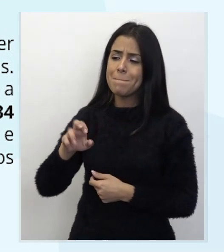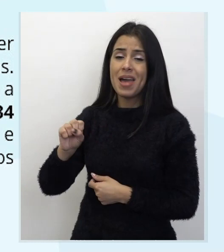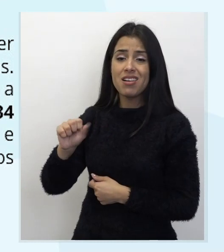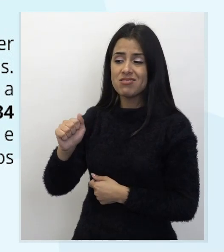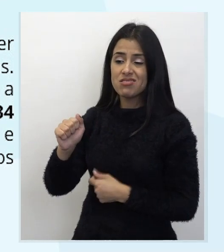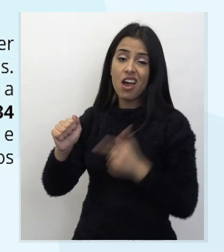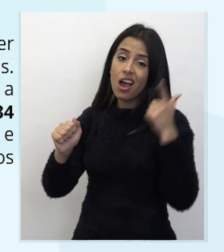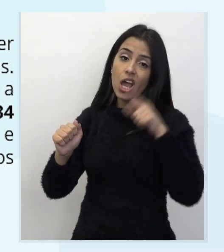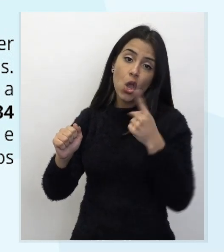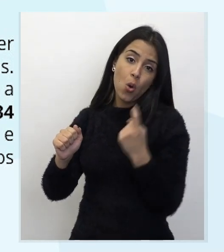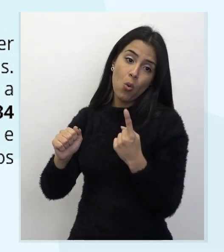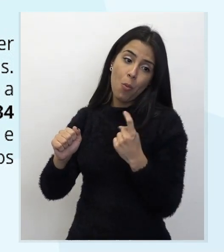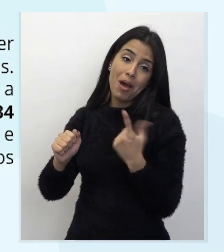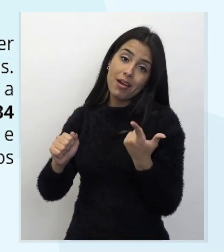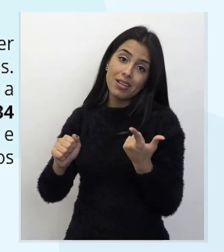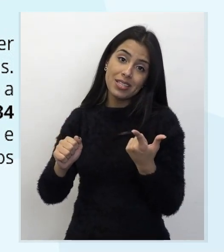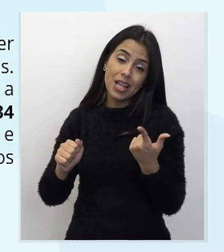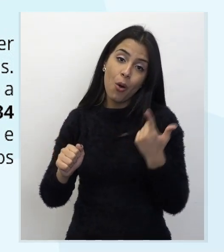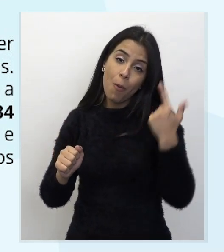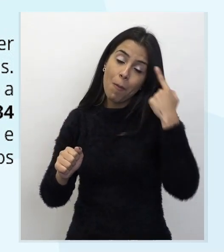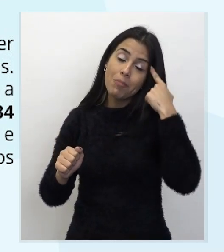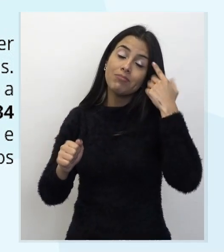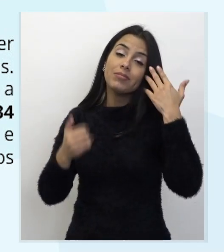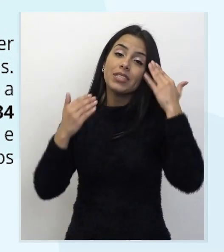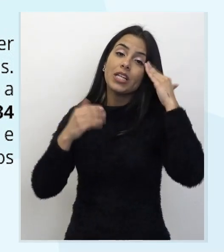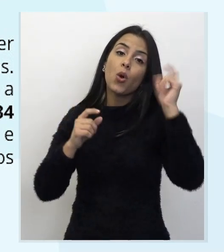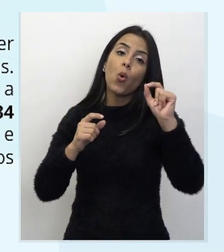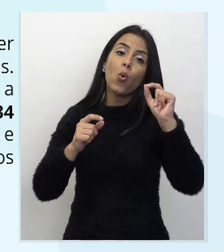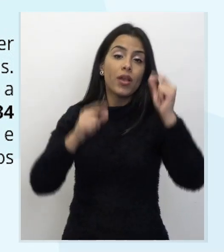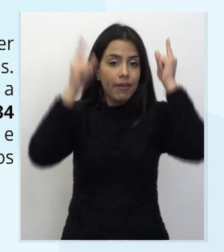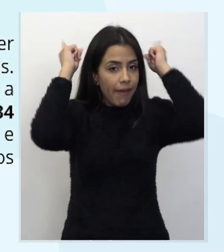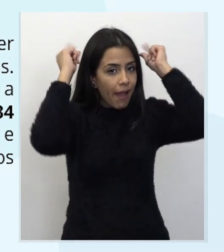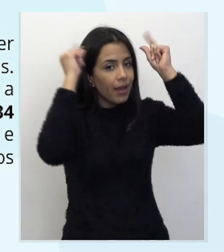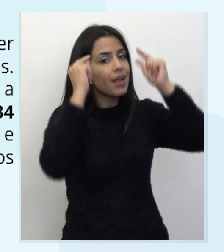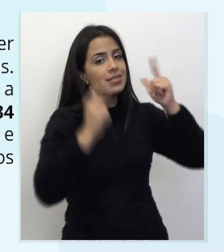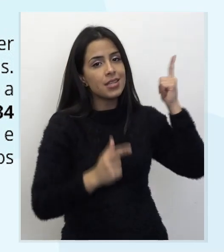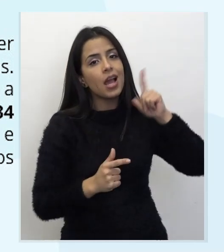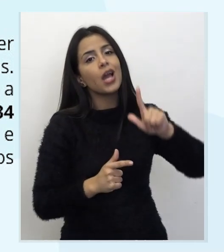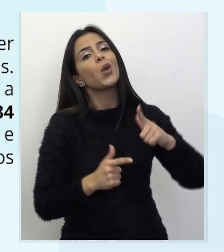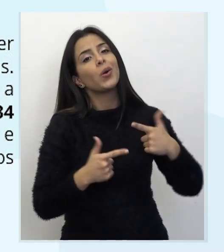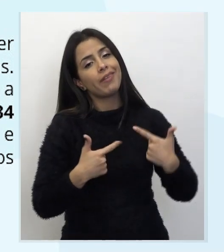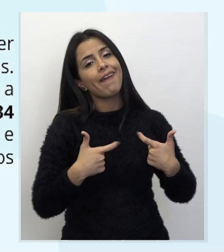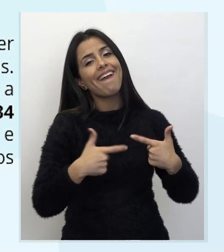guerra. E aí, no Tratado de Susa, em 449, os persas